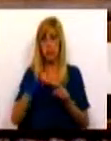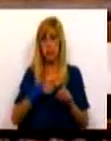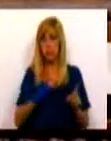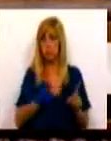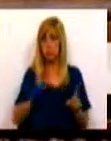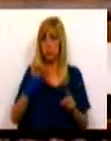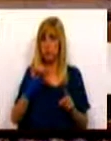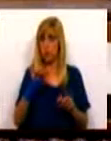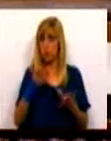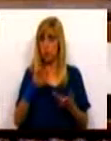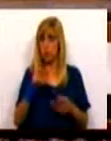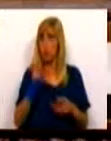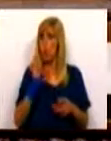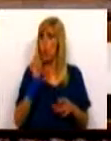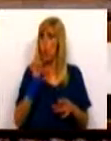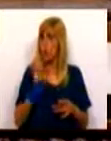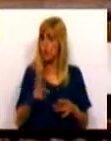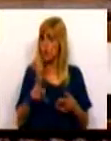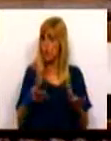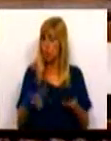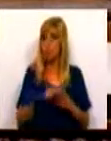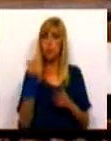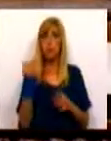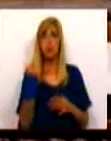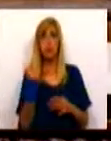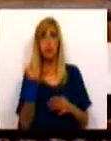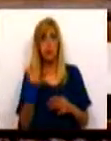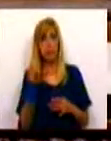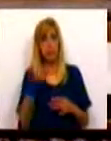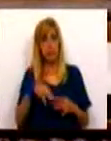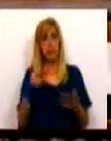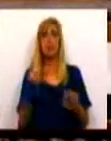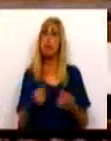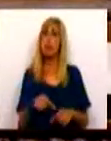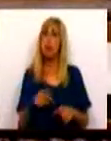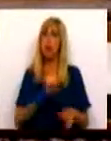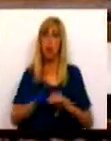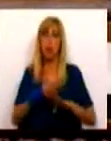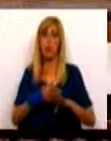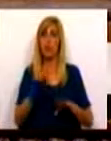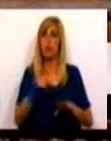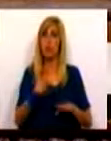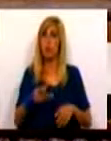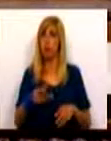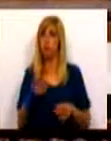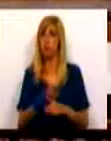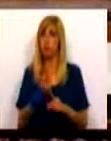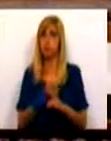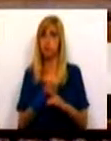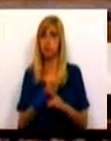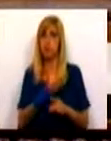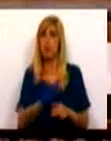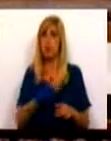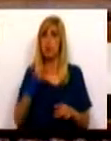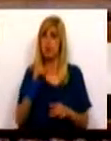o dispositivo fixo do Instituto de Socorros a Náufragos, há um reforço de meios composto por